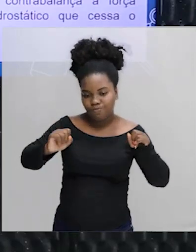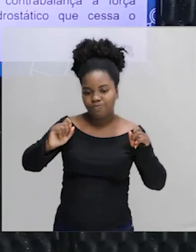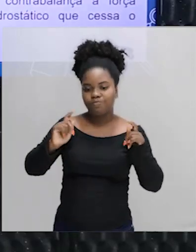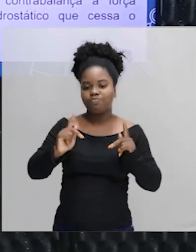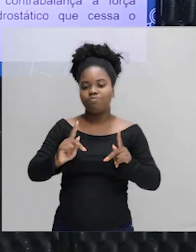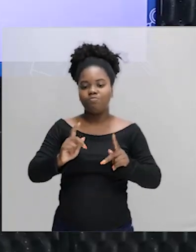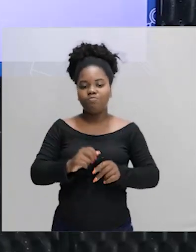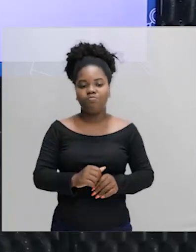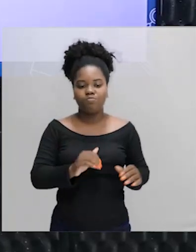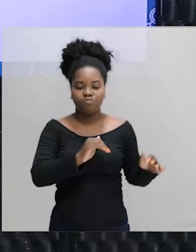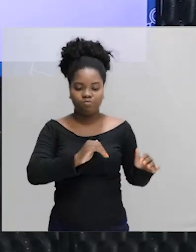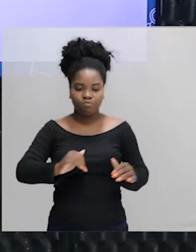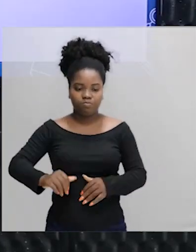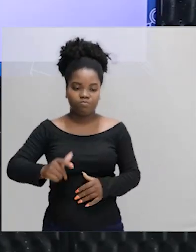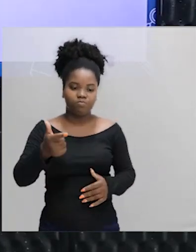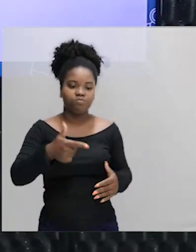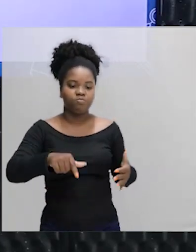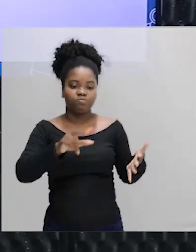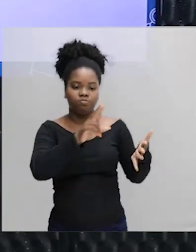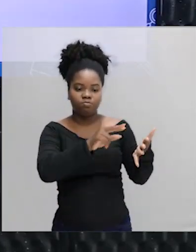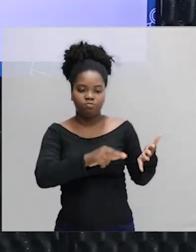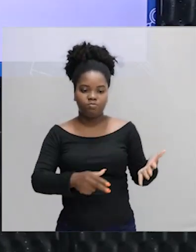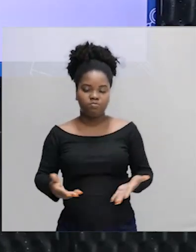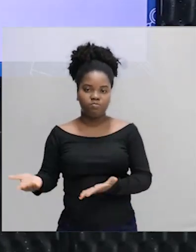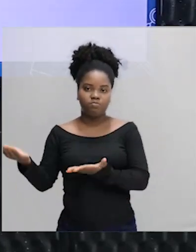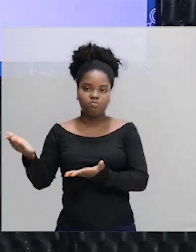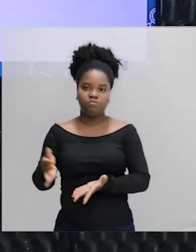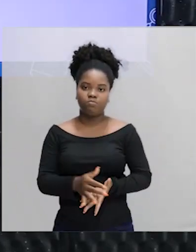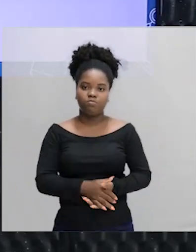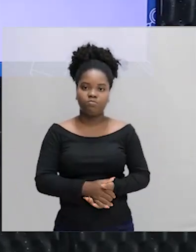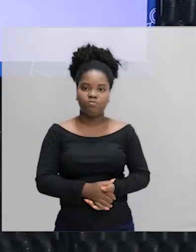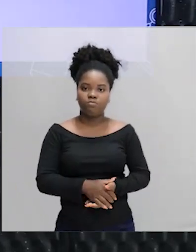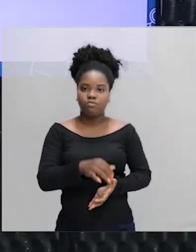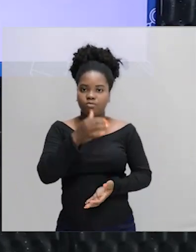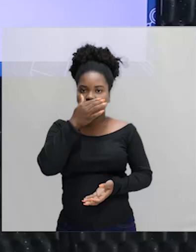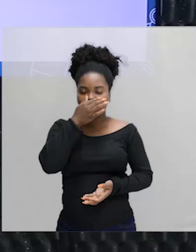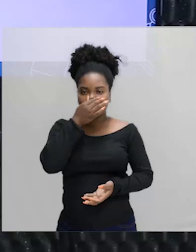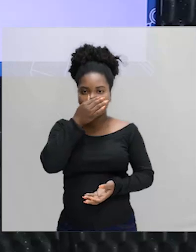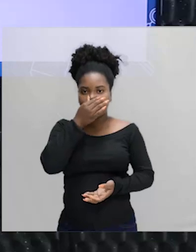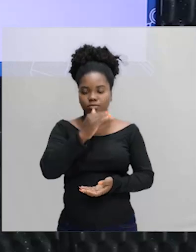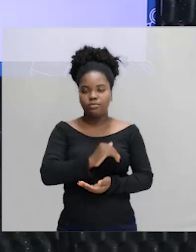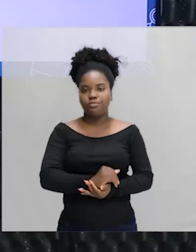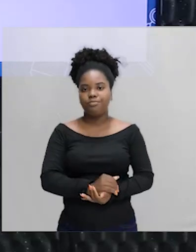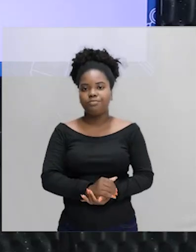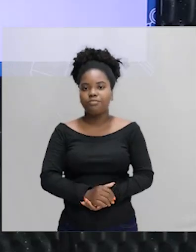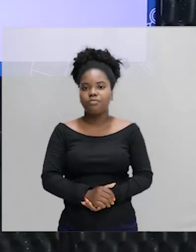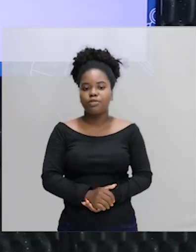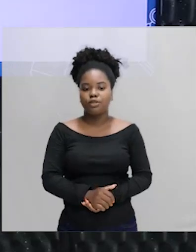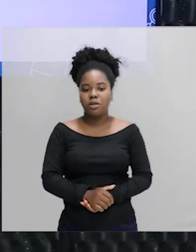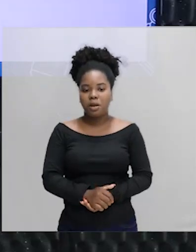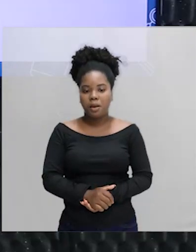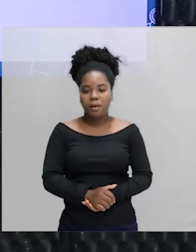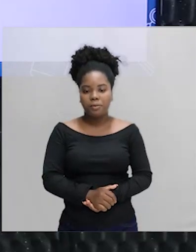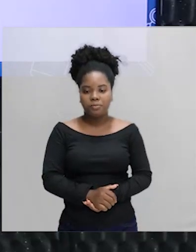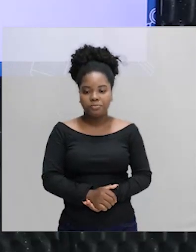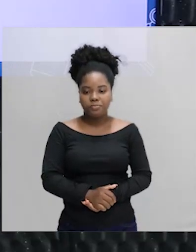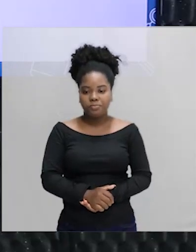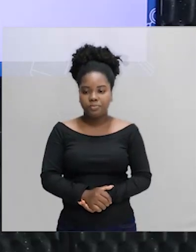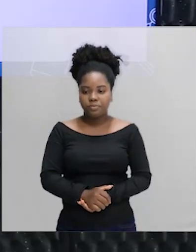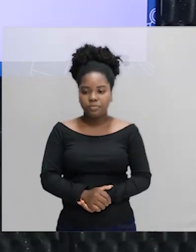nesse estágio, tá ok? Após seu nascimento, a estrela passa por várias fases de queima,